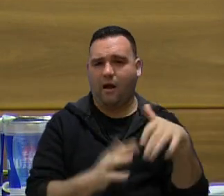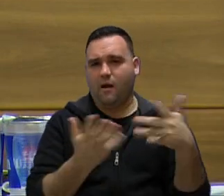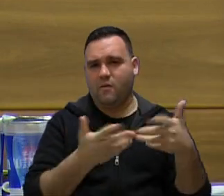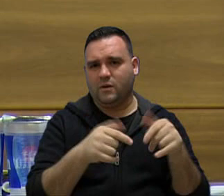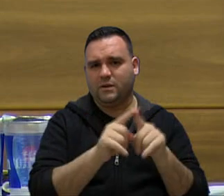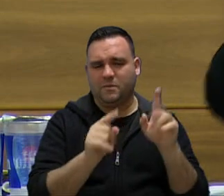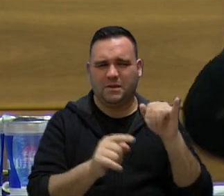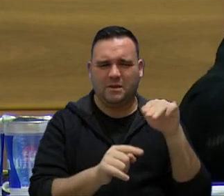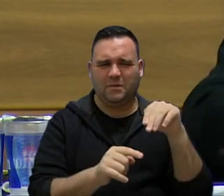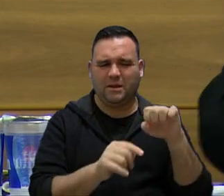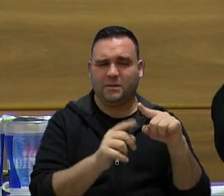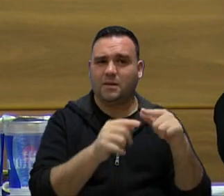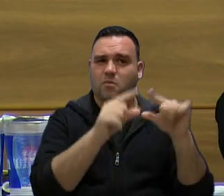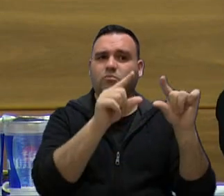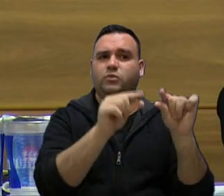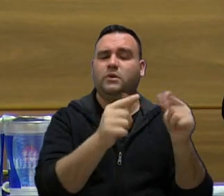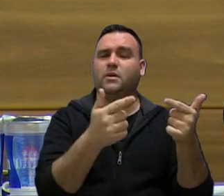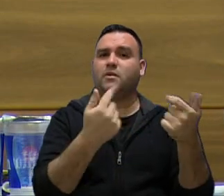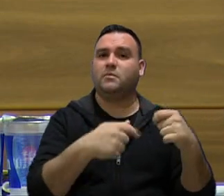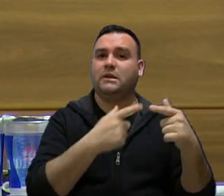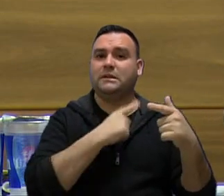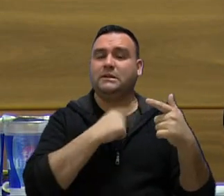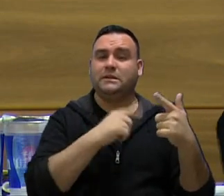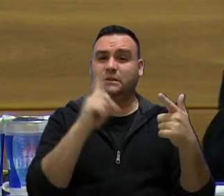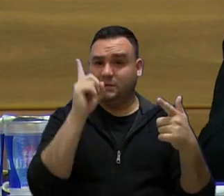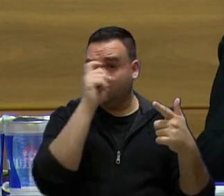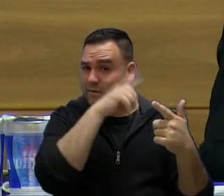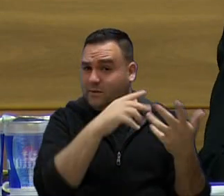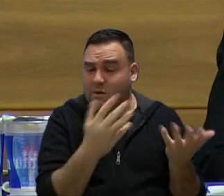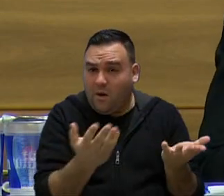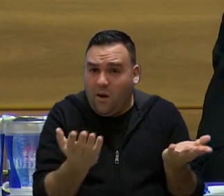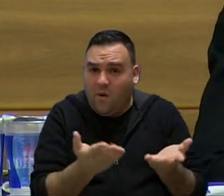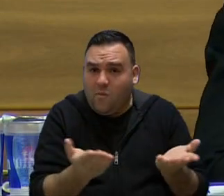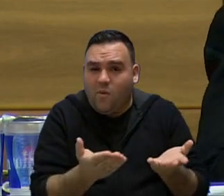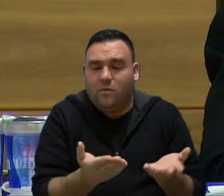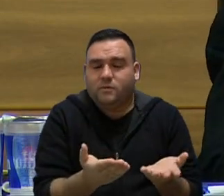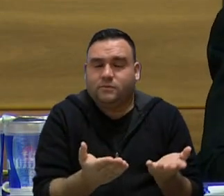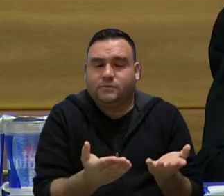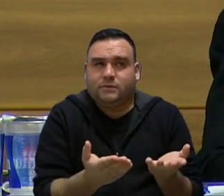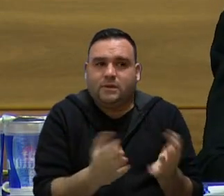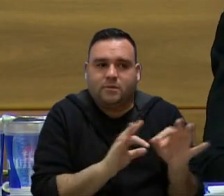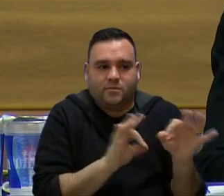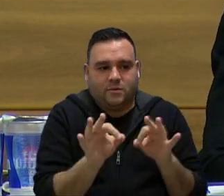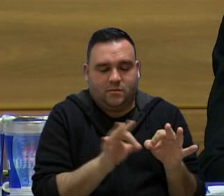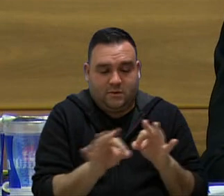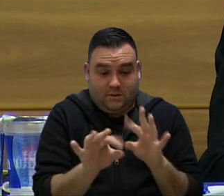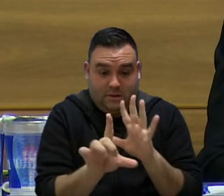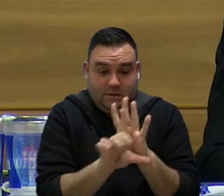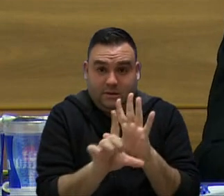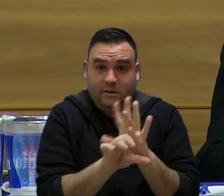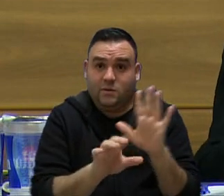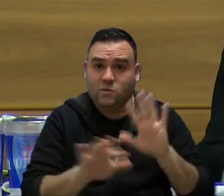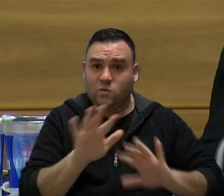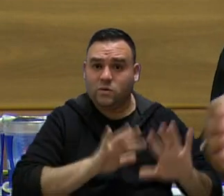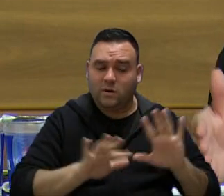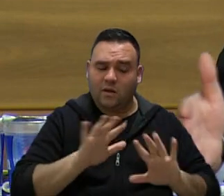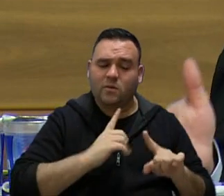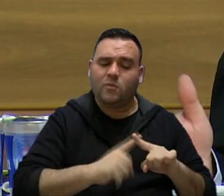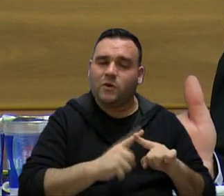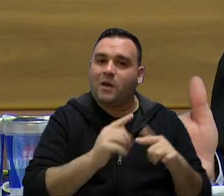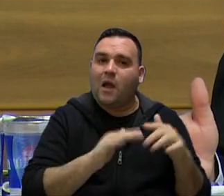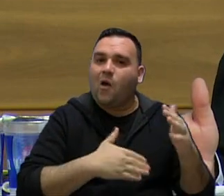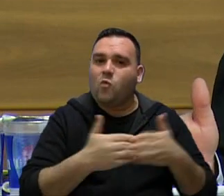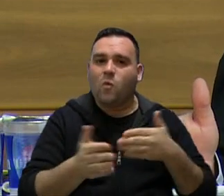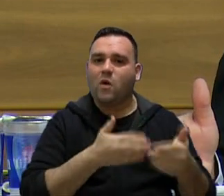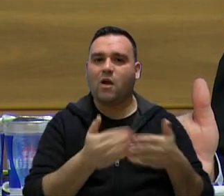as coisas tudo que ele vai se baixando também nós temos ter cuidado nessa questão da da elaboração da lei orçamentária até porque